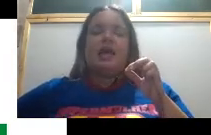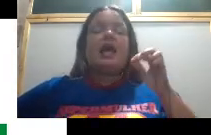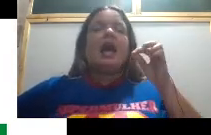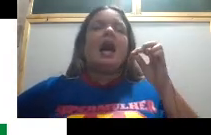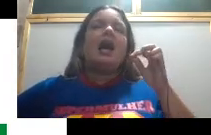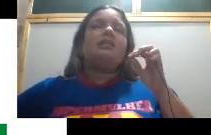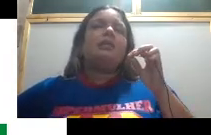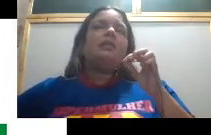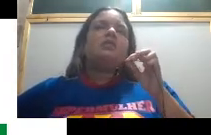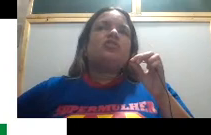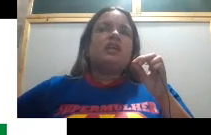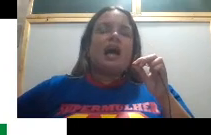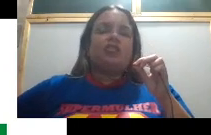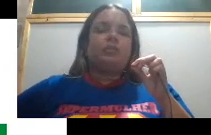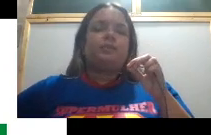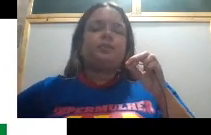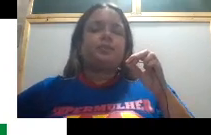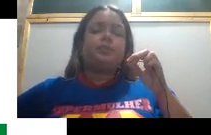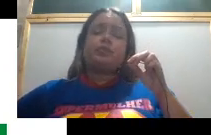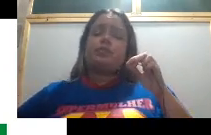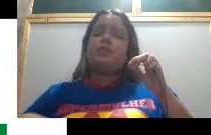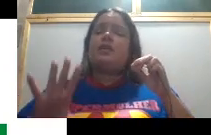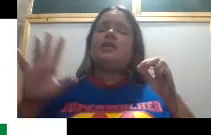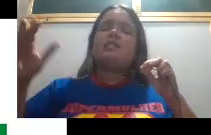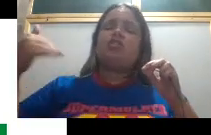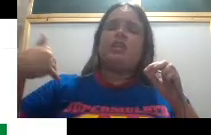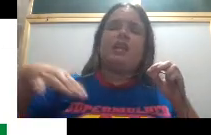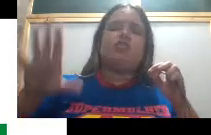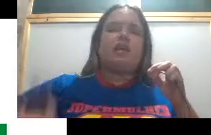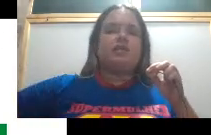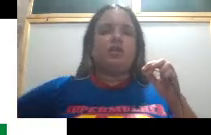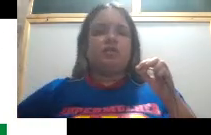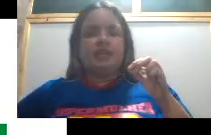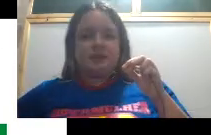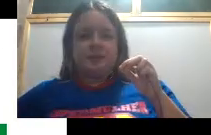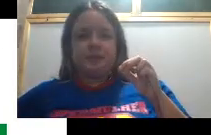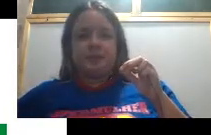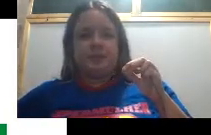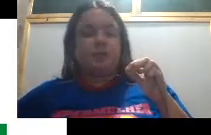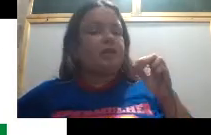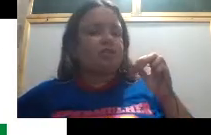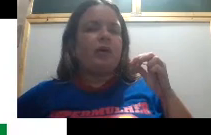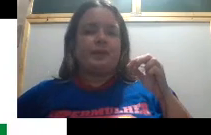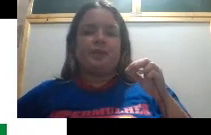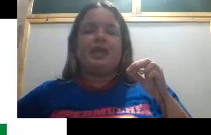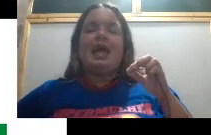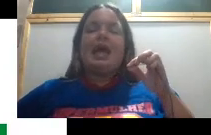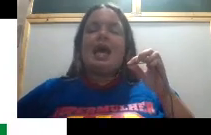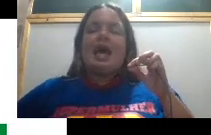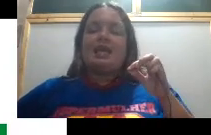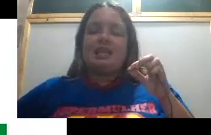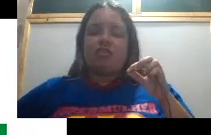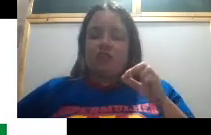é a tem pessoas que acham que essa estrela está aí só de enfeite mas na